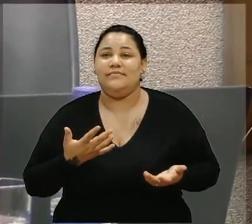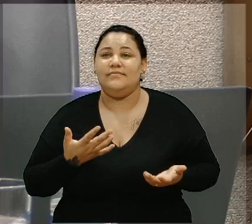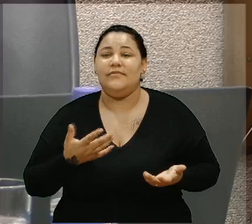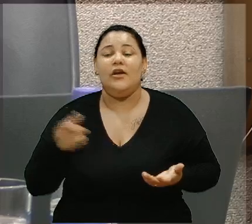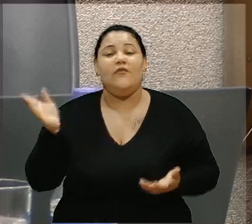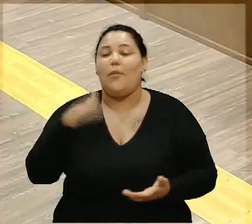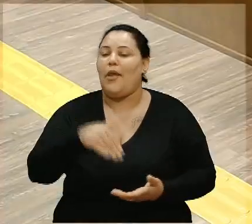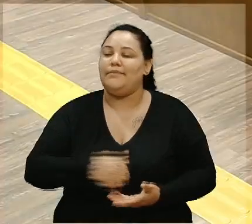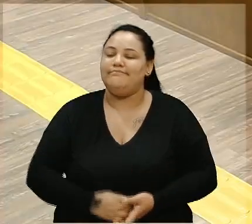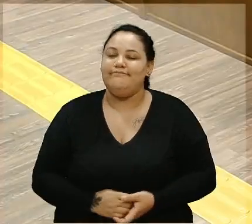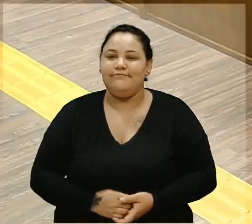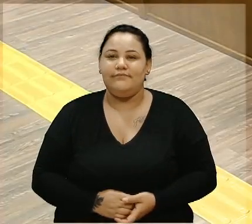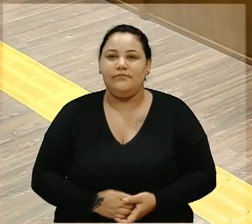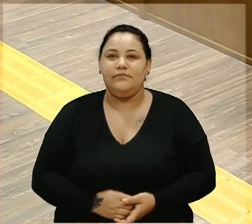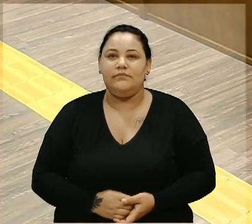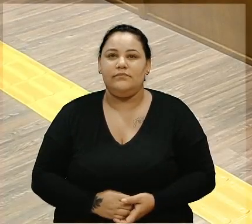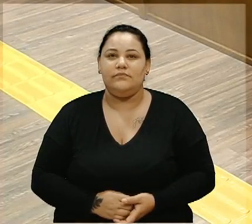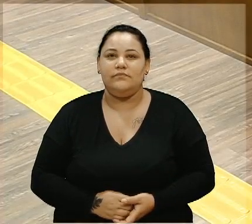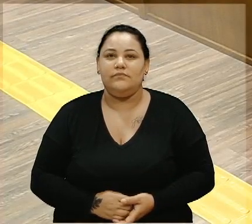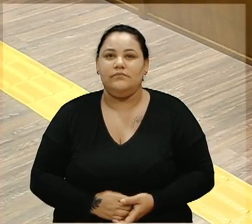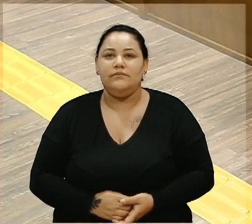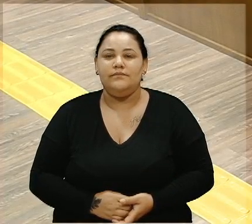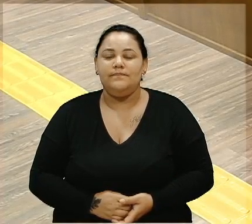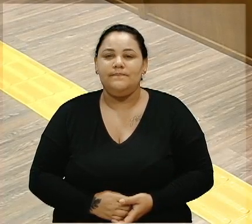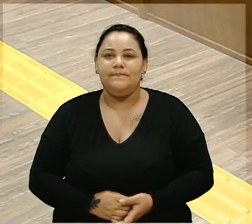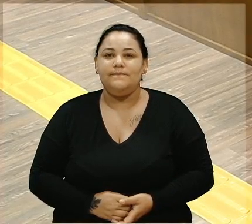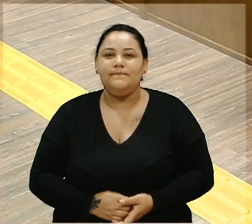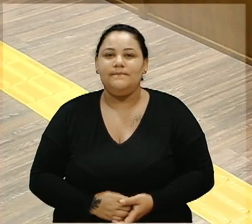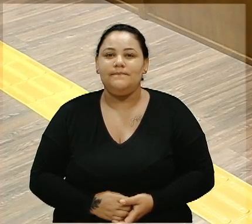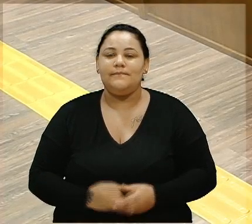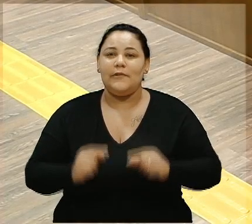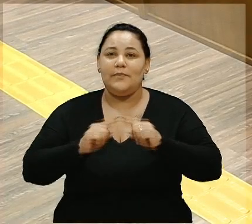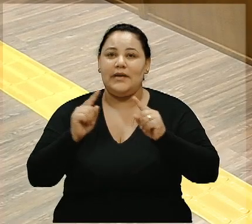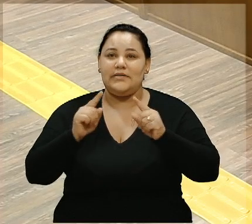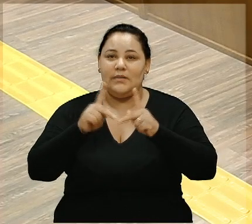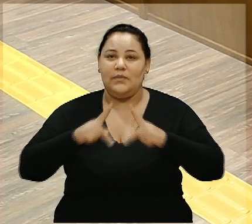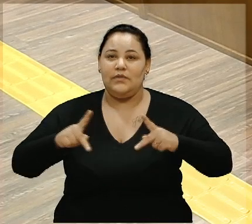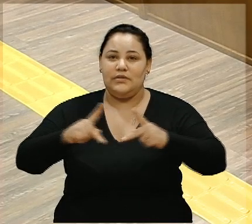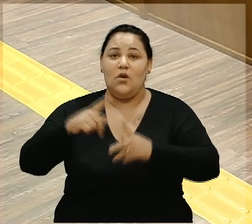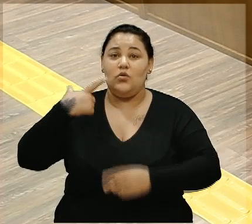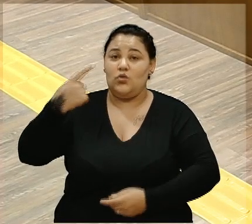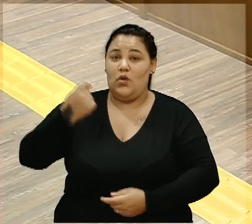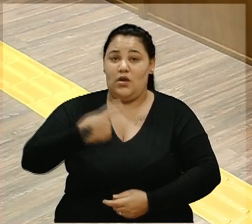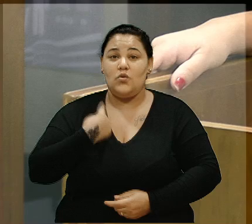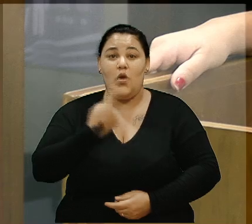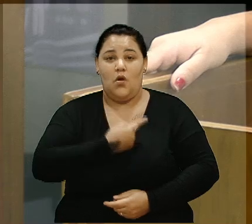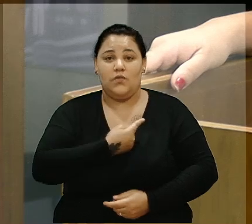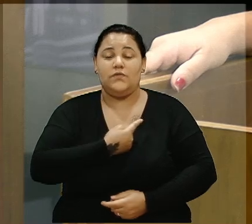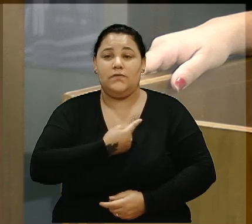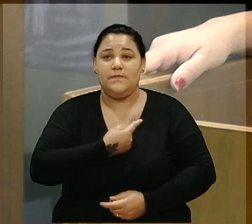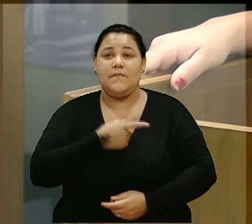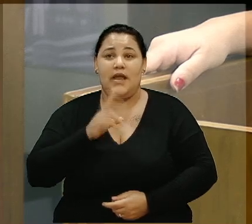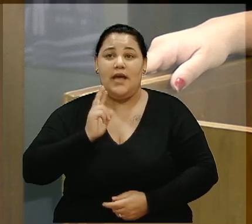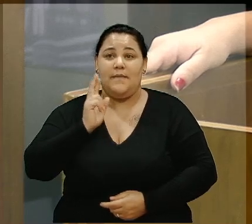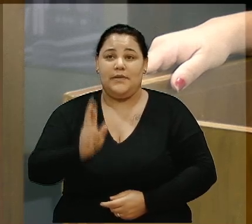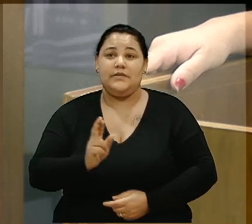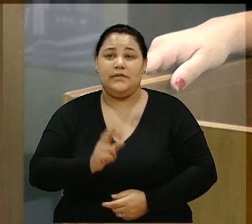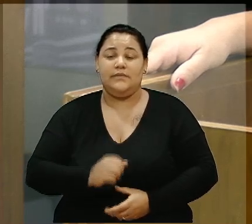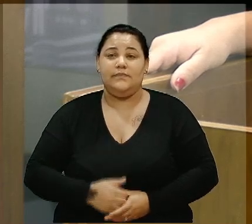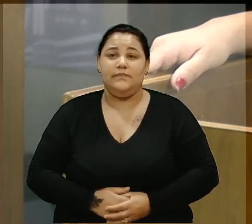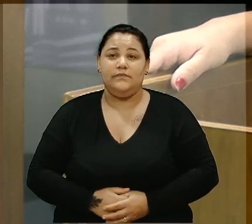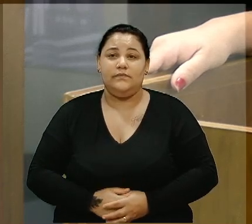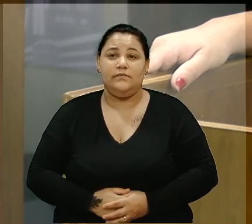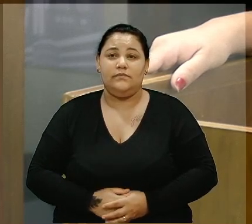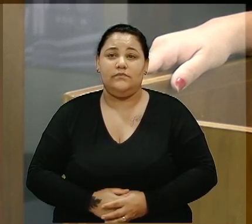lá. É isso mesmo, só que a população nos elegeu para sermos, né, o representante deles. E se